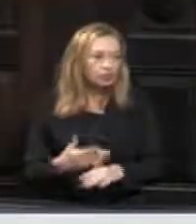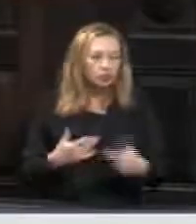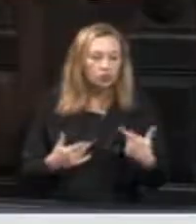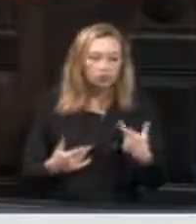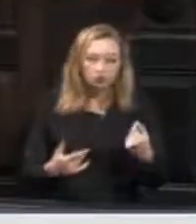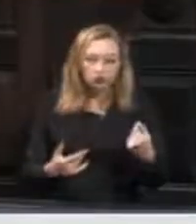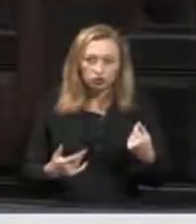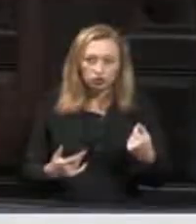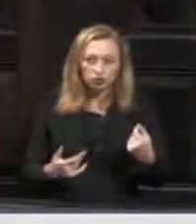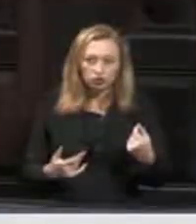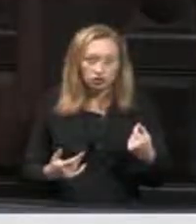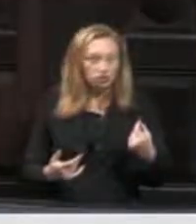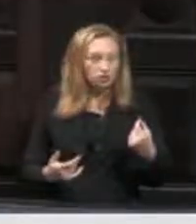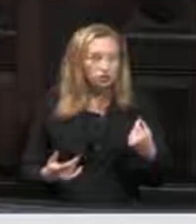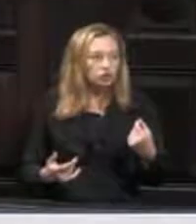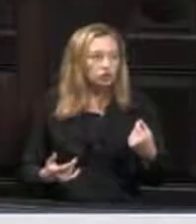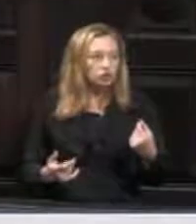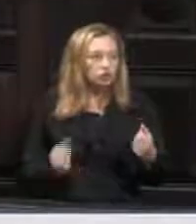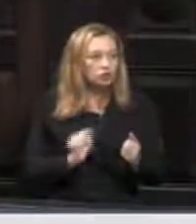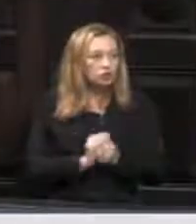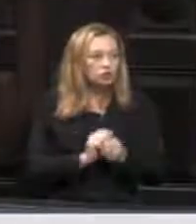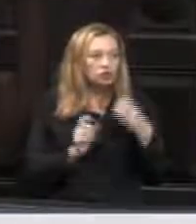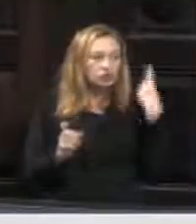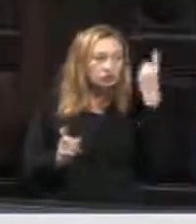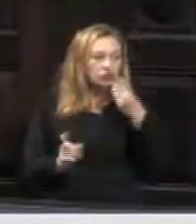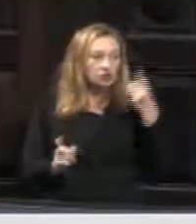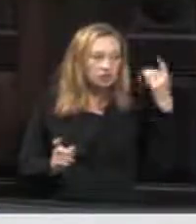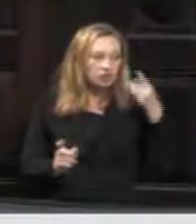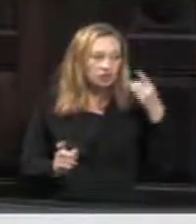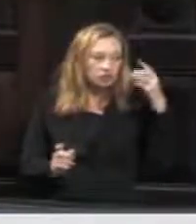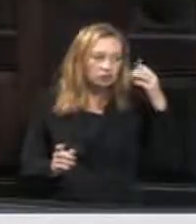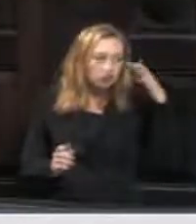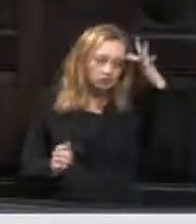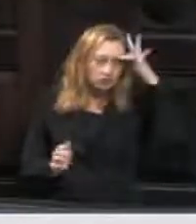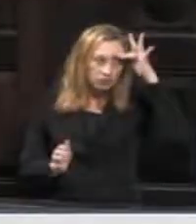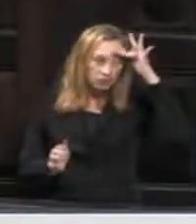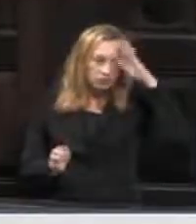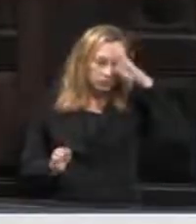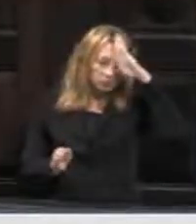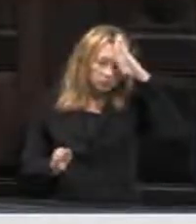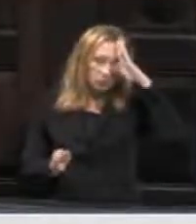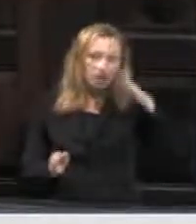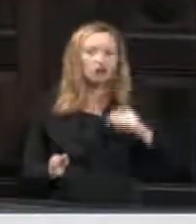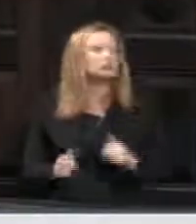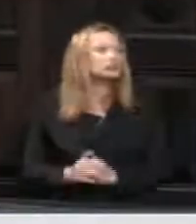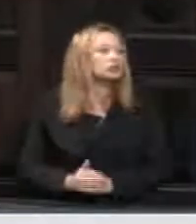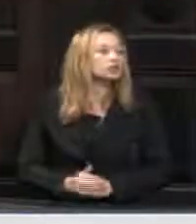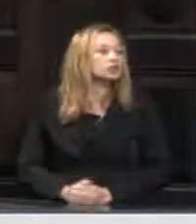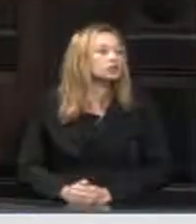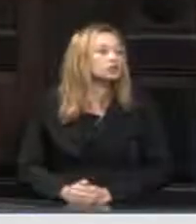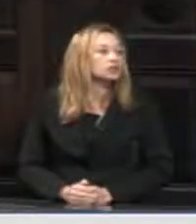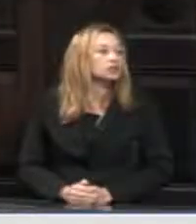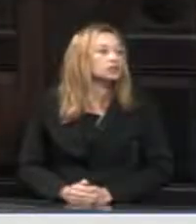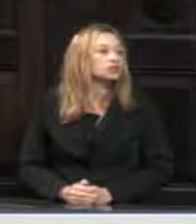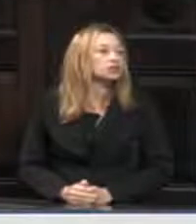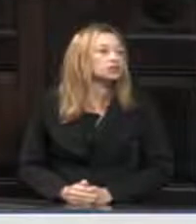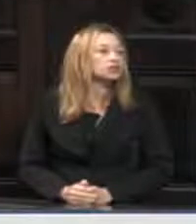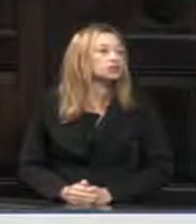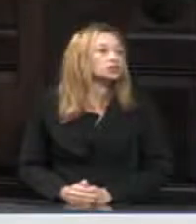o deputado Bolsonaro eram absolutamente antagônicos,